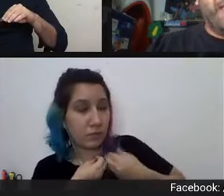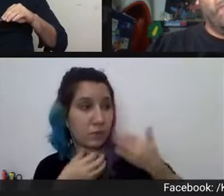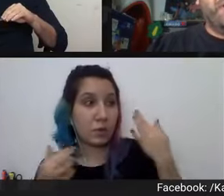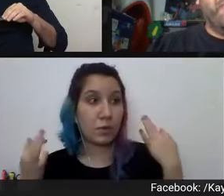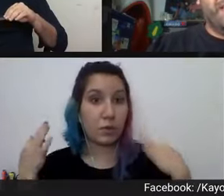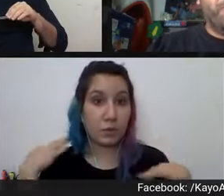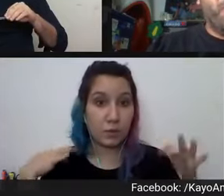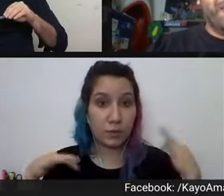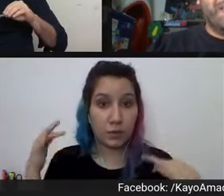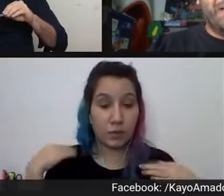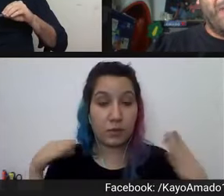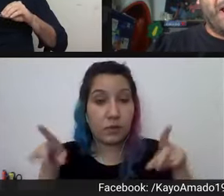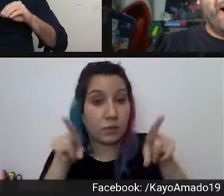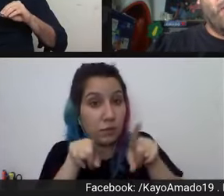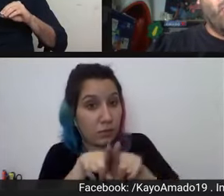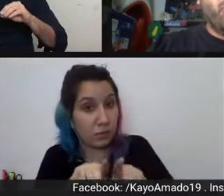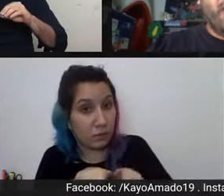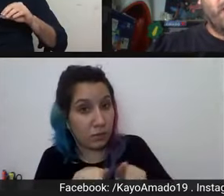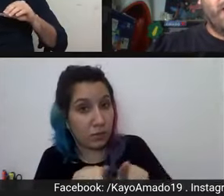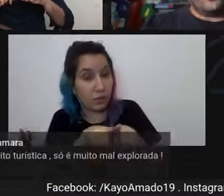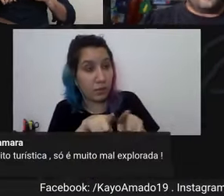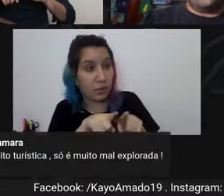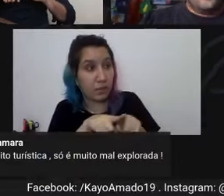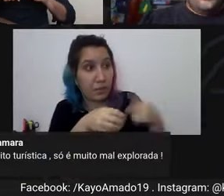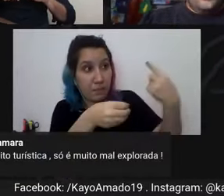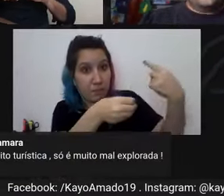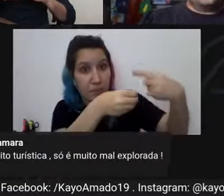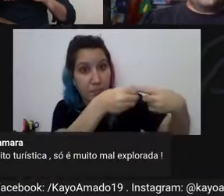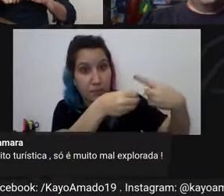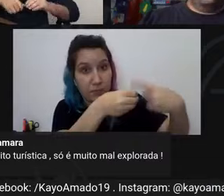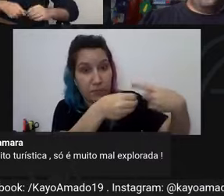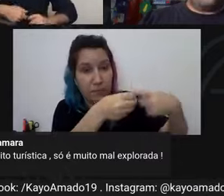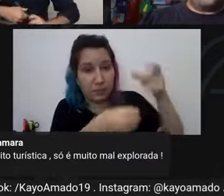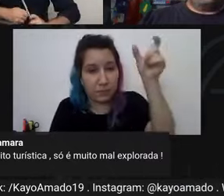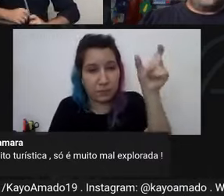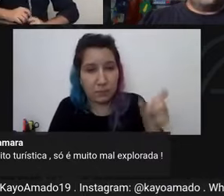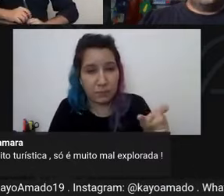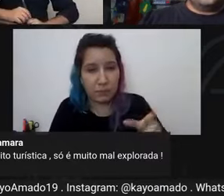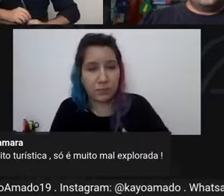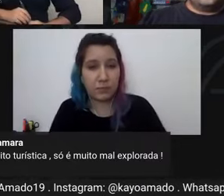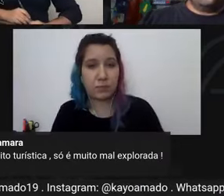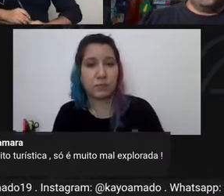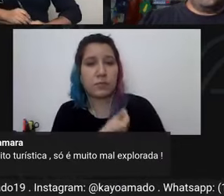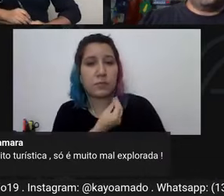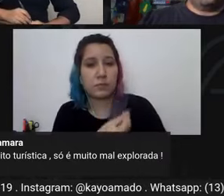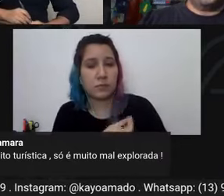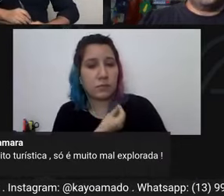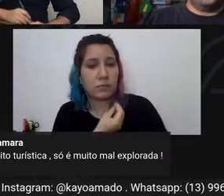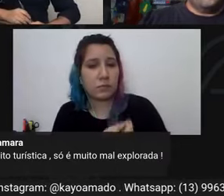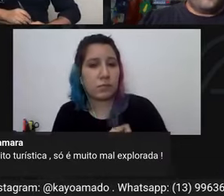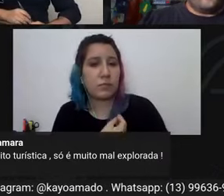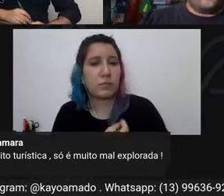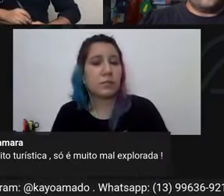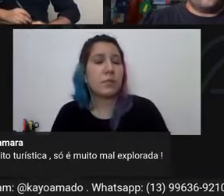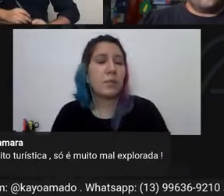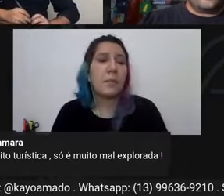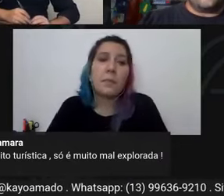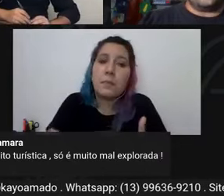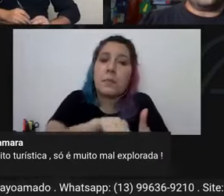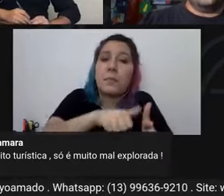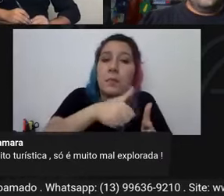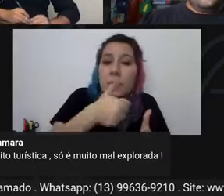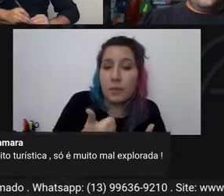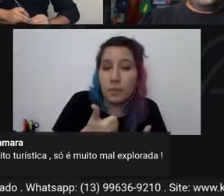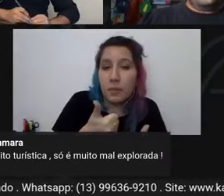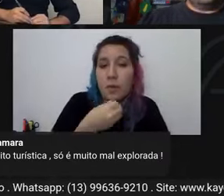visitados, né? Como a gente vem sempre conversando, né, Caio, algum certo tempo, cidade boa para turista tem que ser boa para o morador primeiro. Então, isso é uma